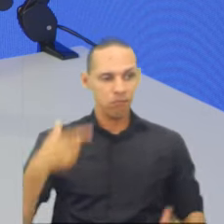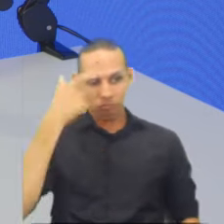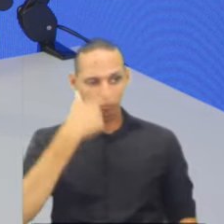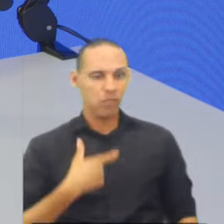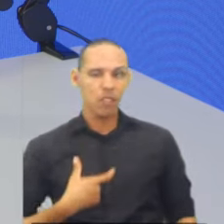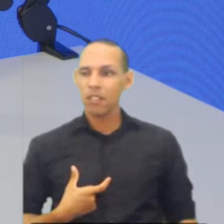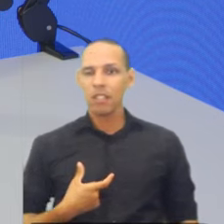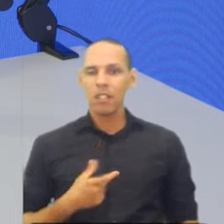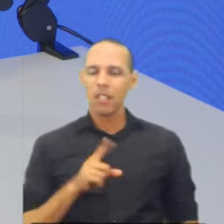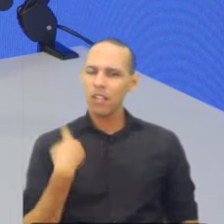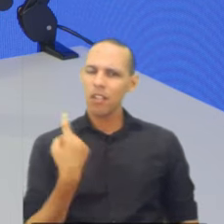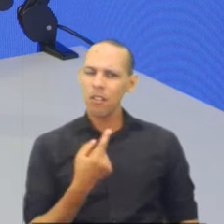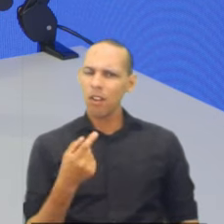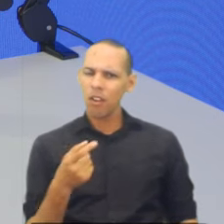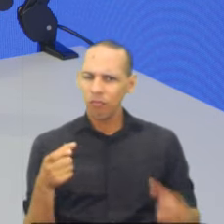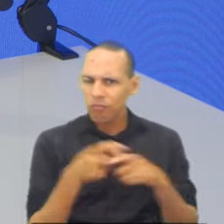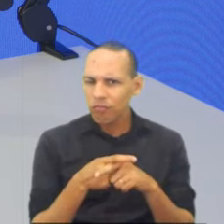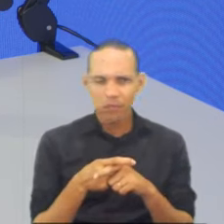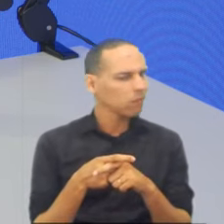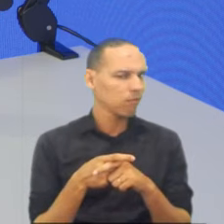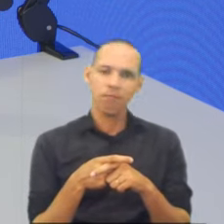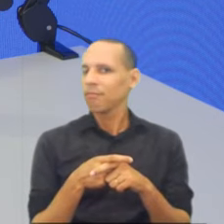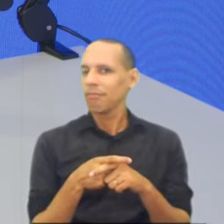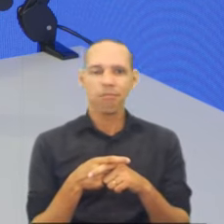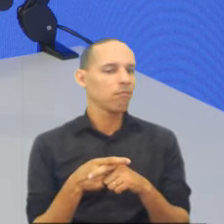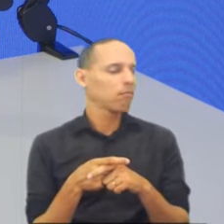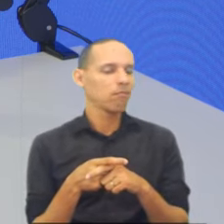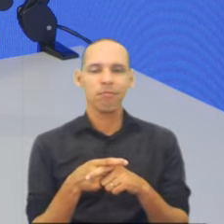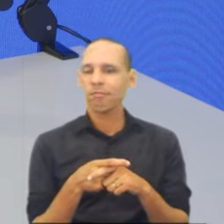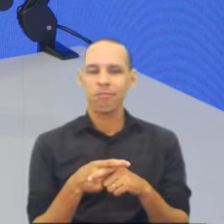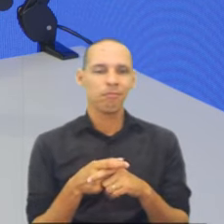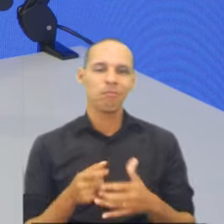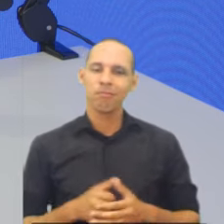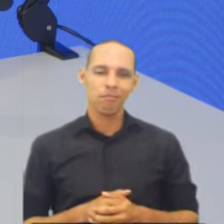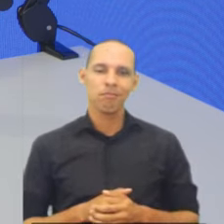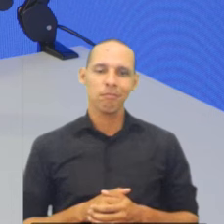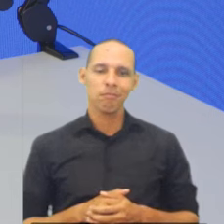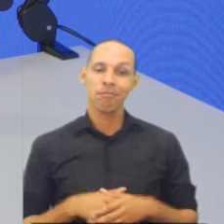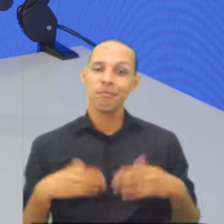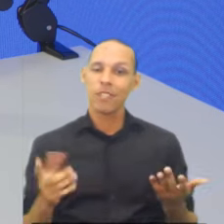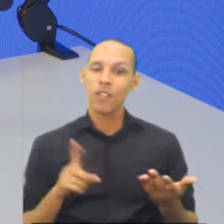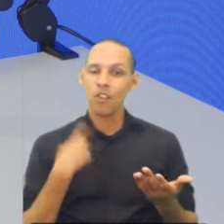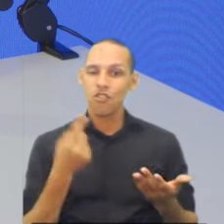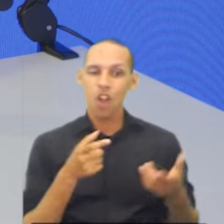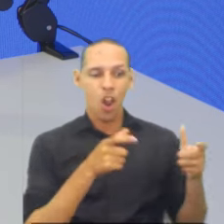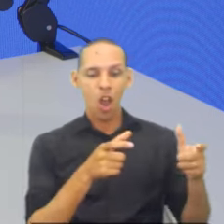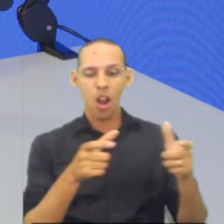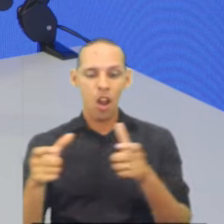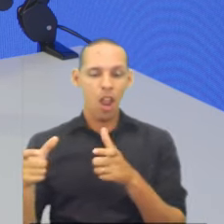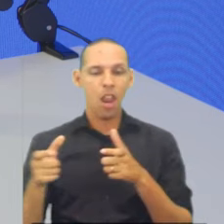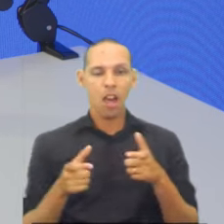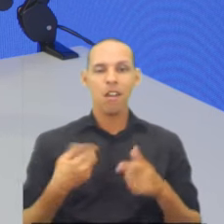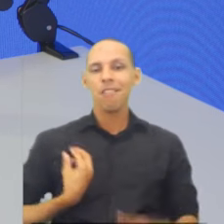eh não somos um número pequeno né Eh e só o fato da gente